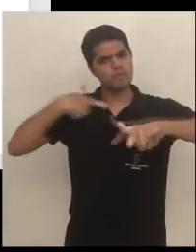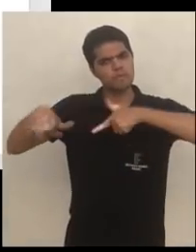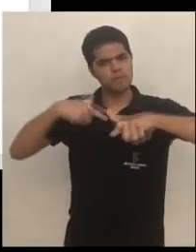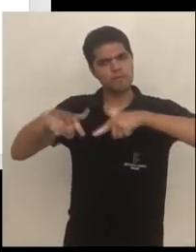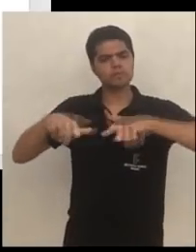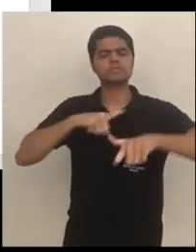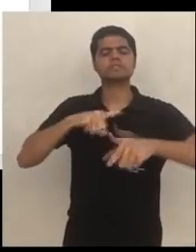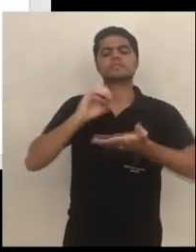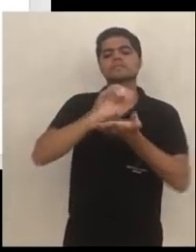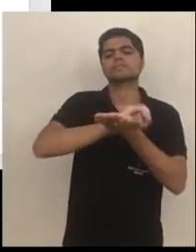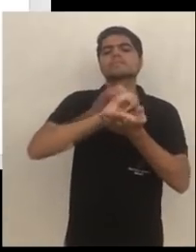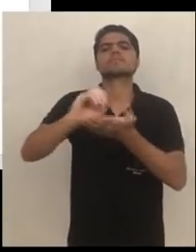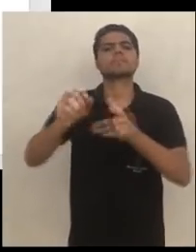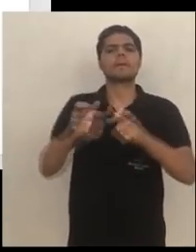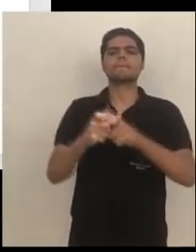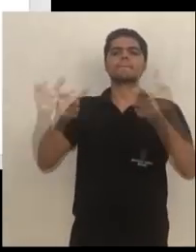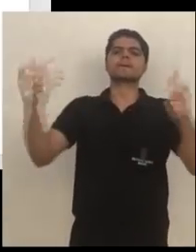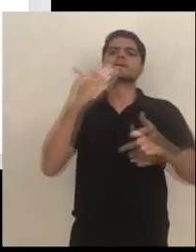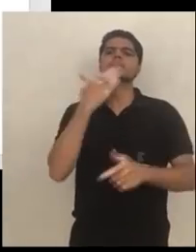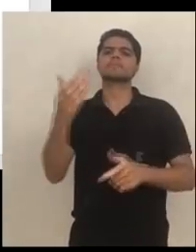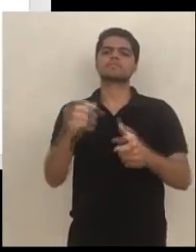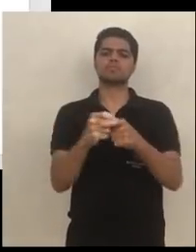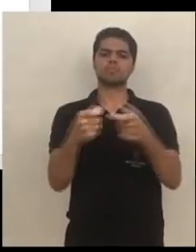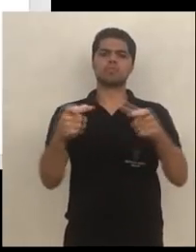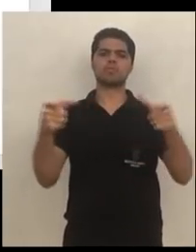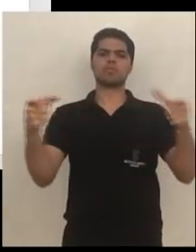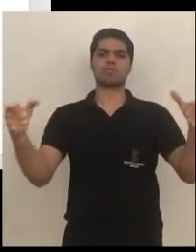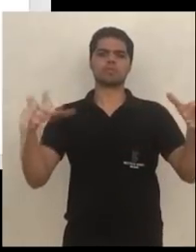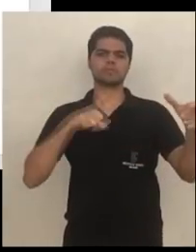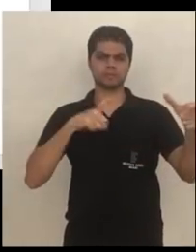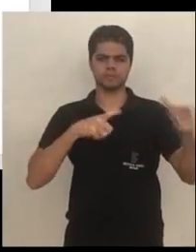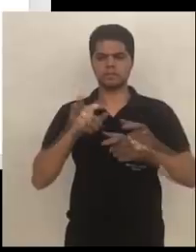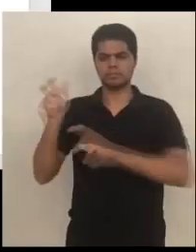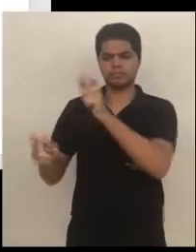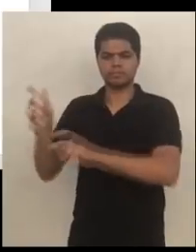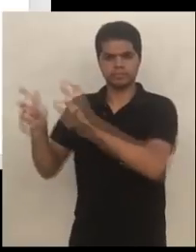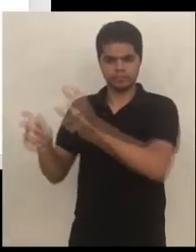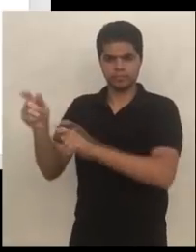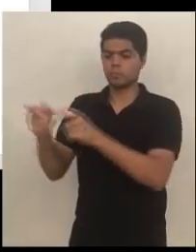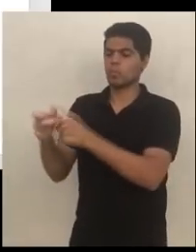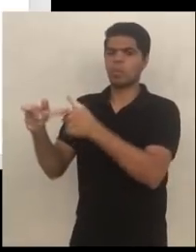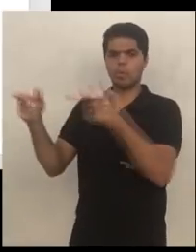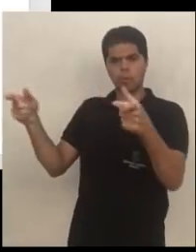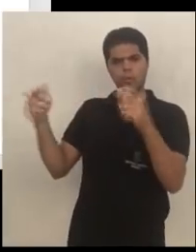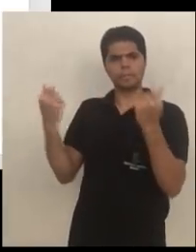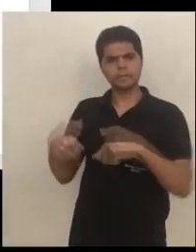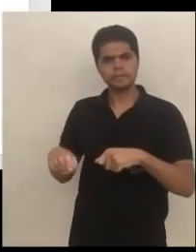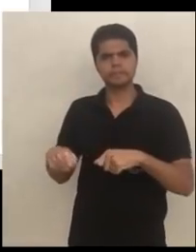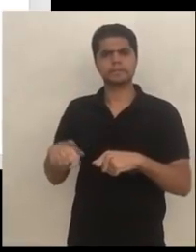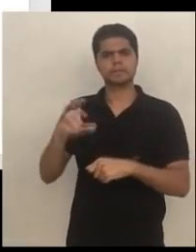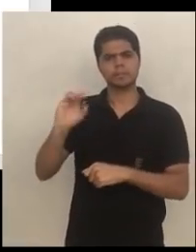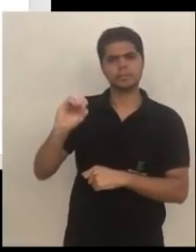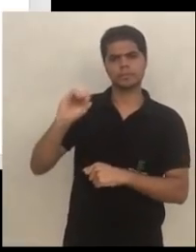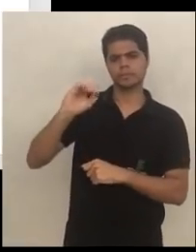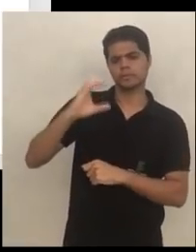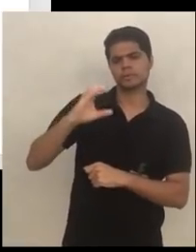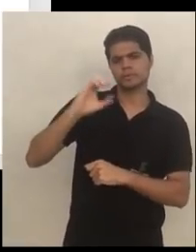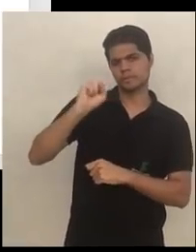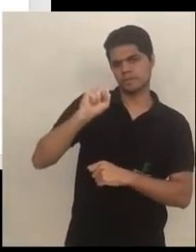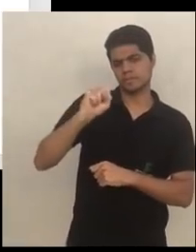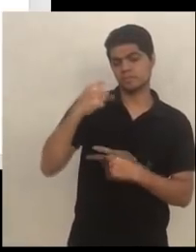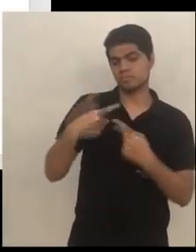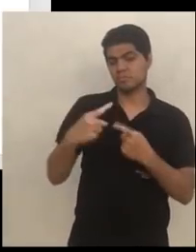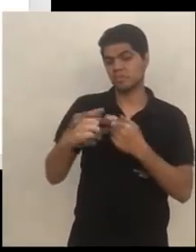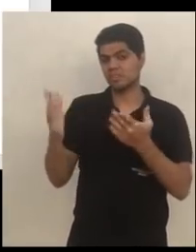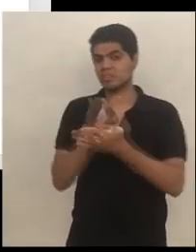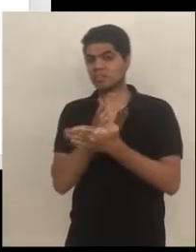para ampliar esse número de produtores por OCS, que a maioria deles acabam